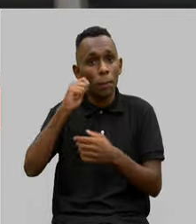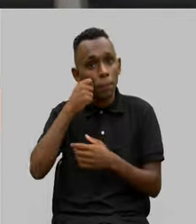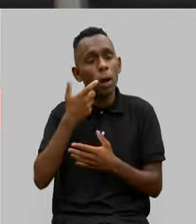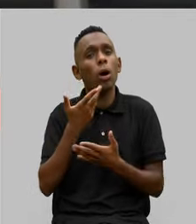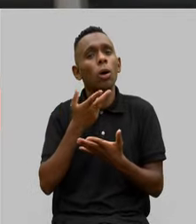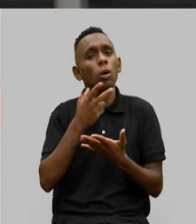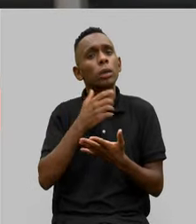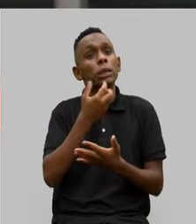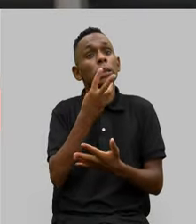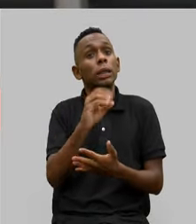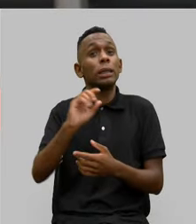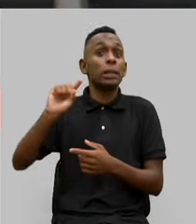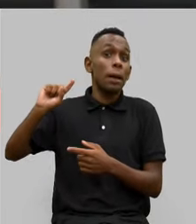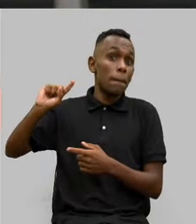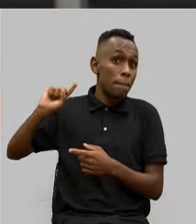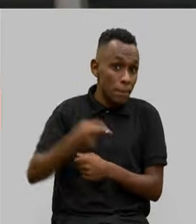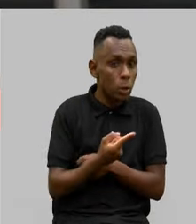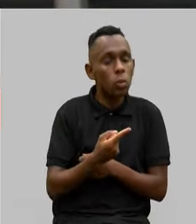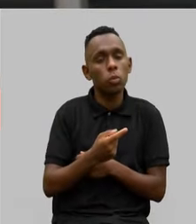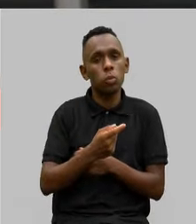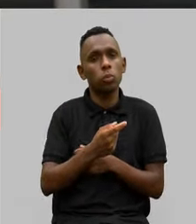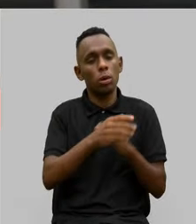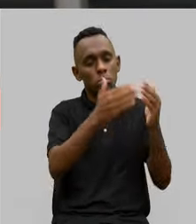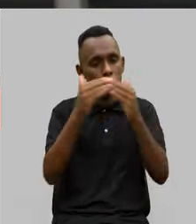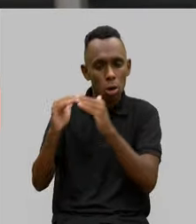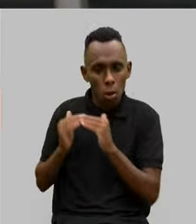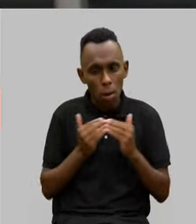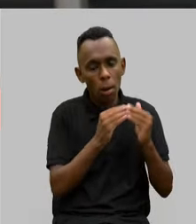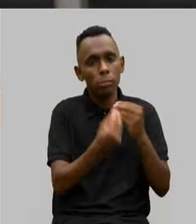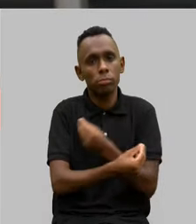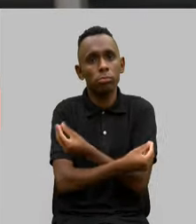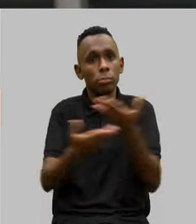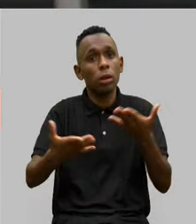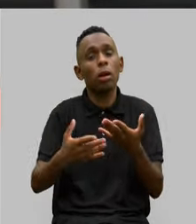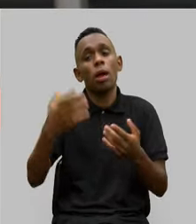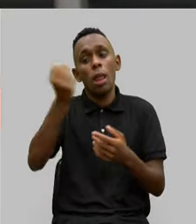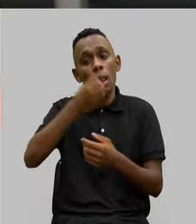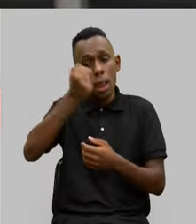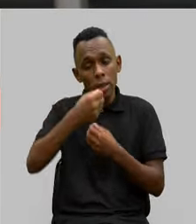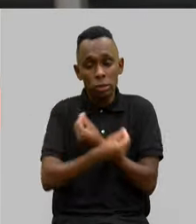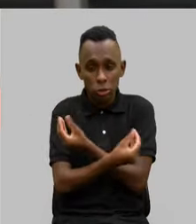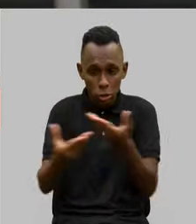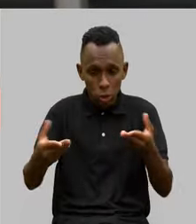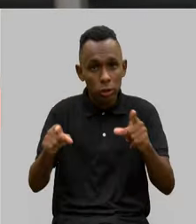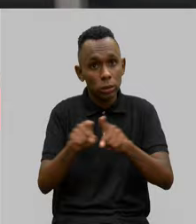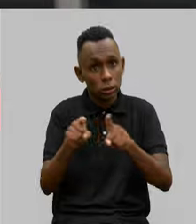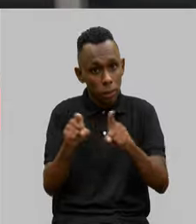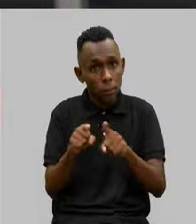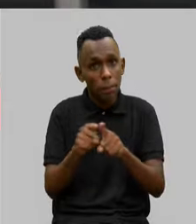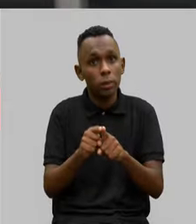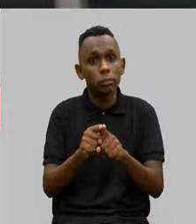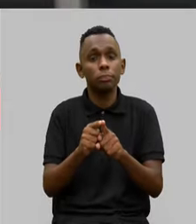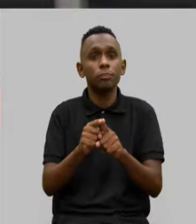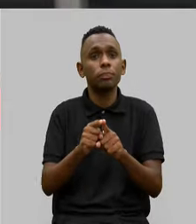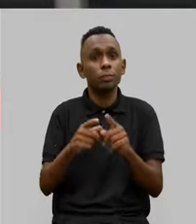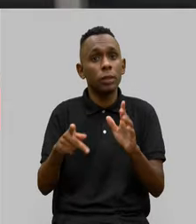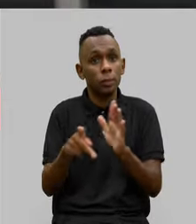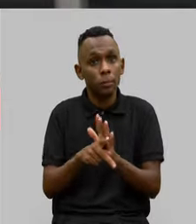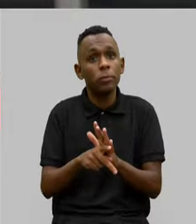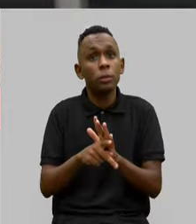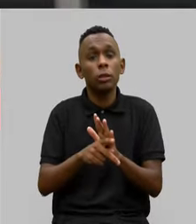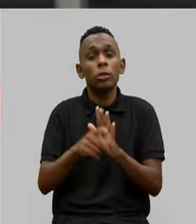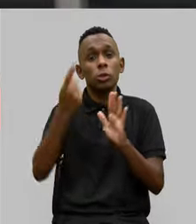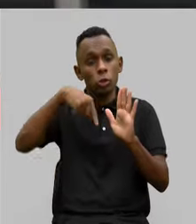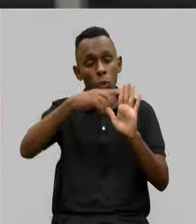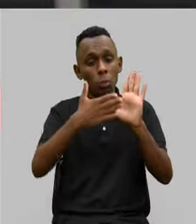são 30.000 pães mensais para as comunidades que estão em volta distribuímos leite também eh influenciamos em influenciamos não